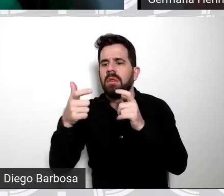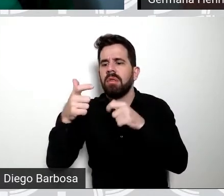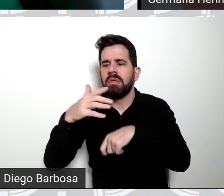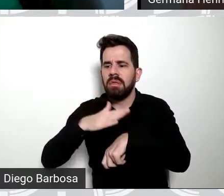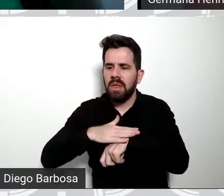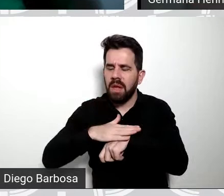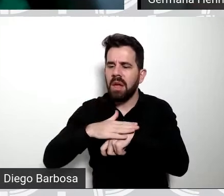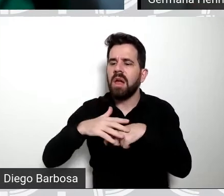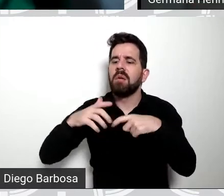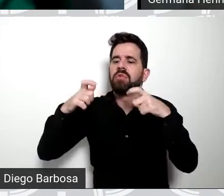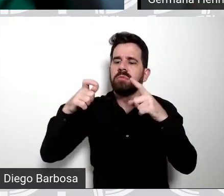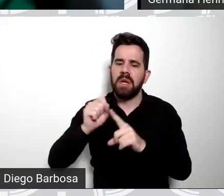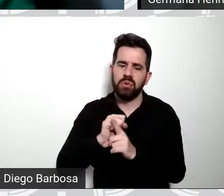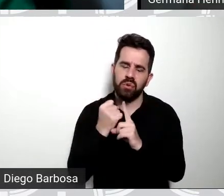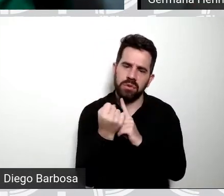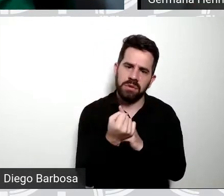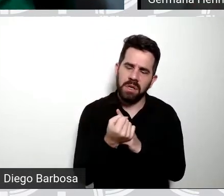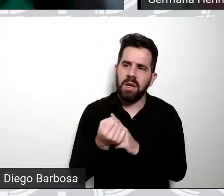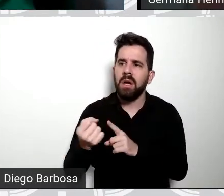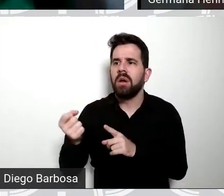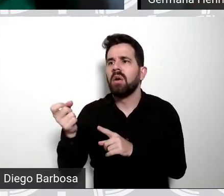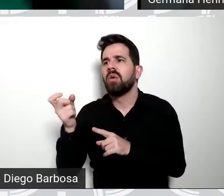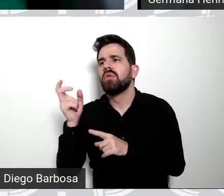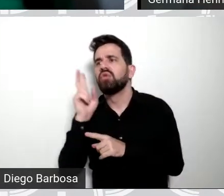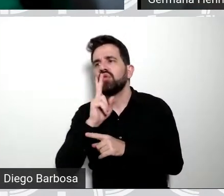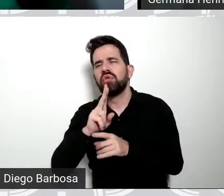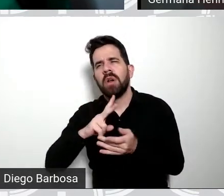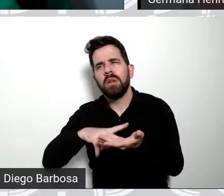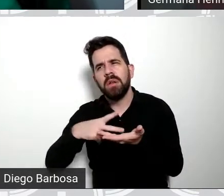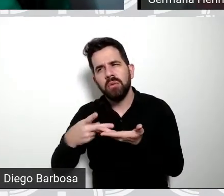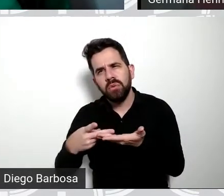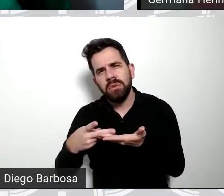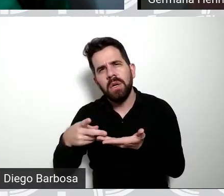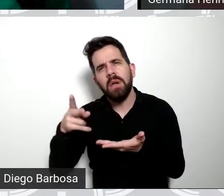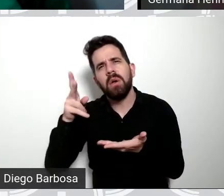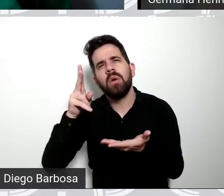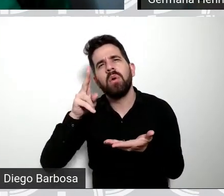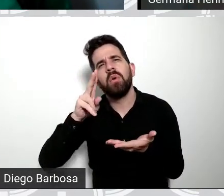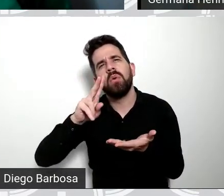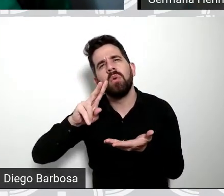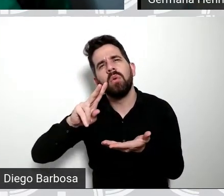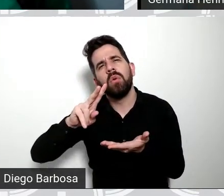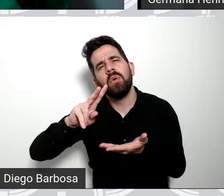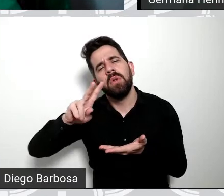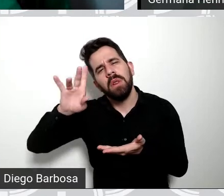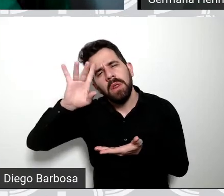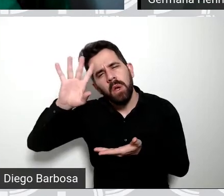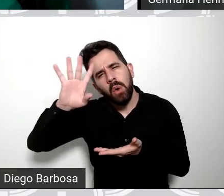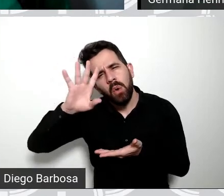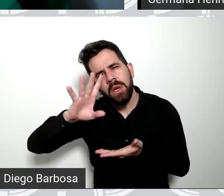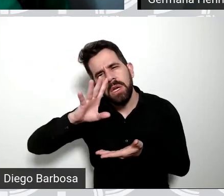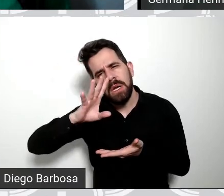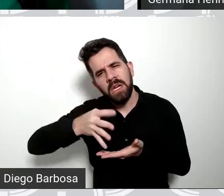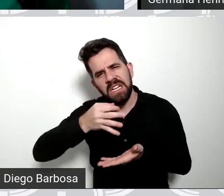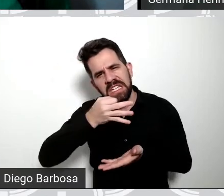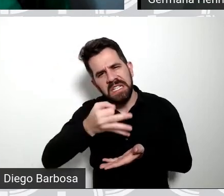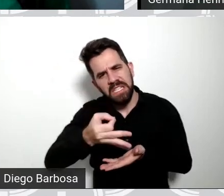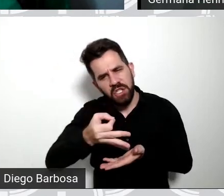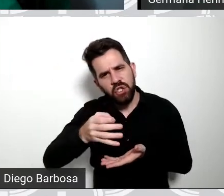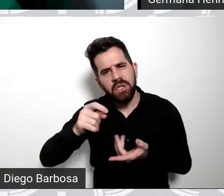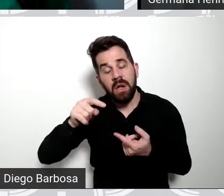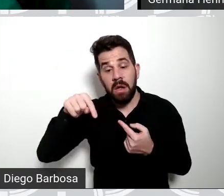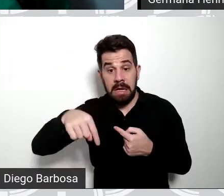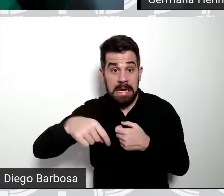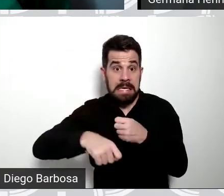História da Tradução, Teoria Crítica, e esse desse ano, né, que vai sair ainda.